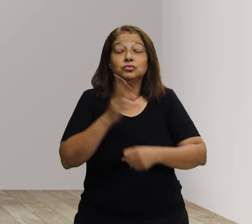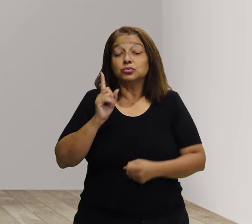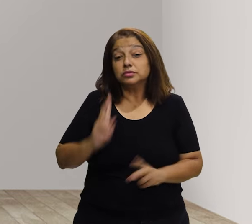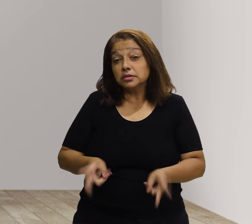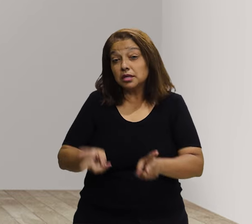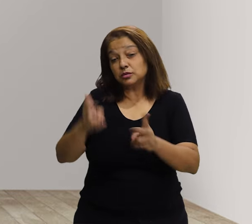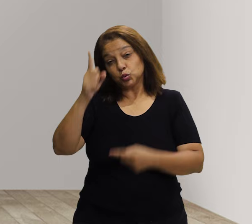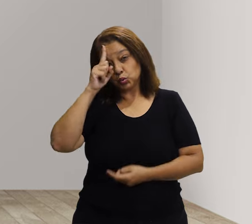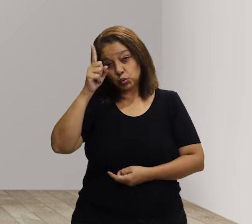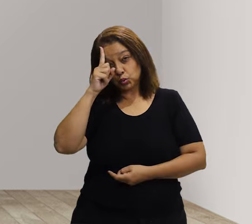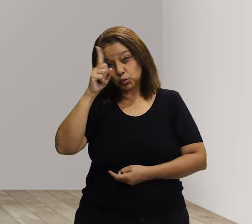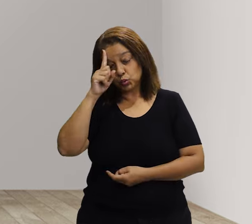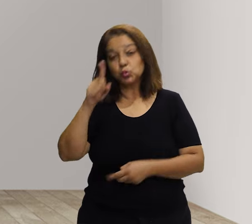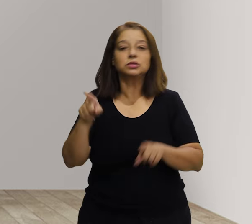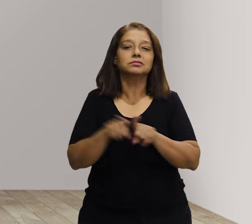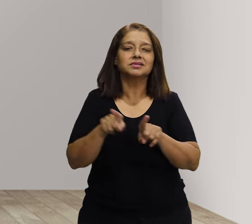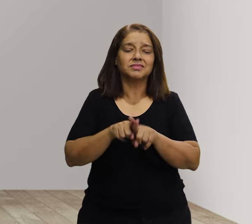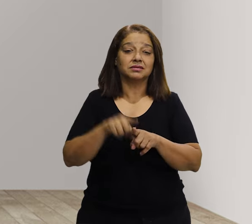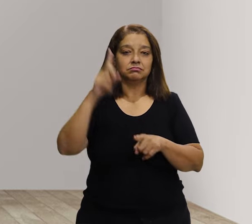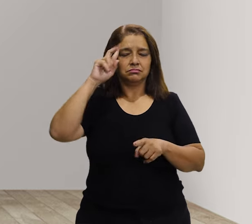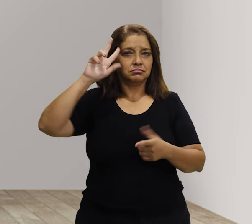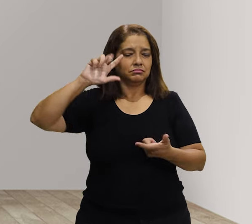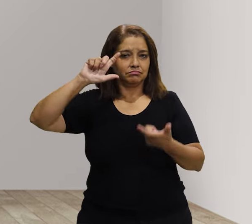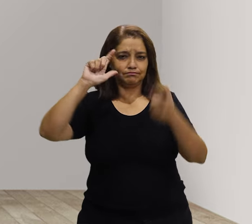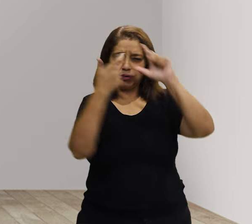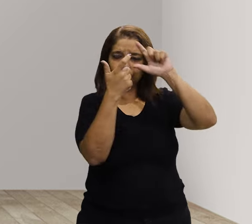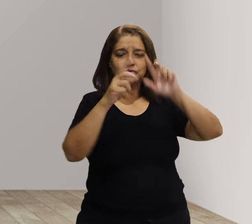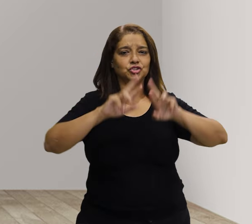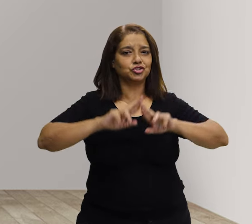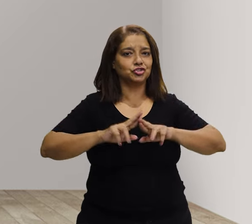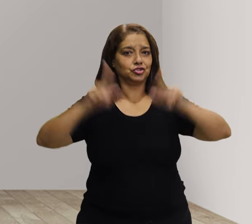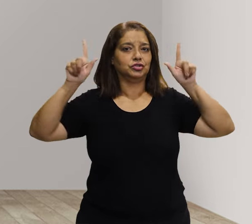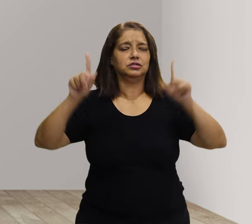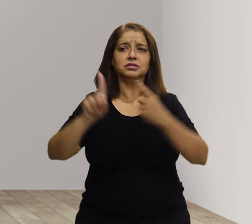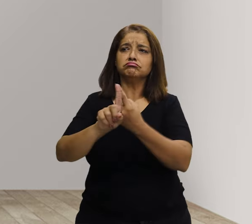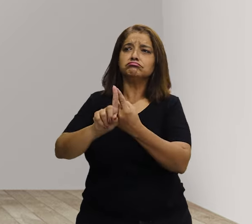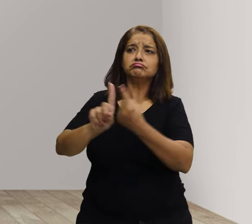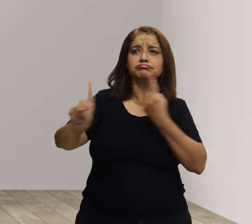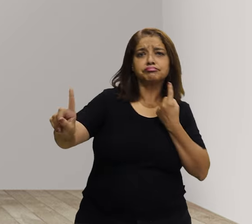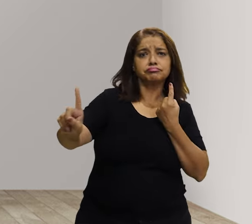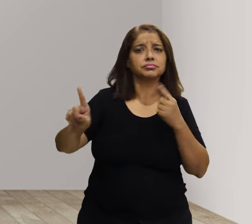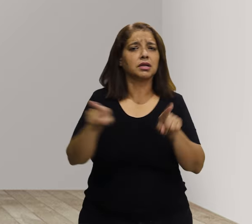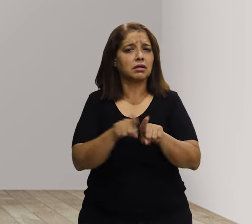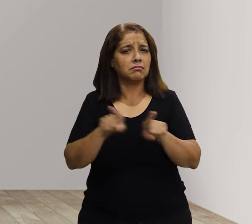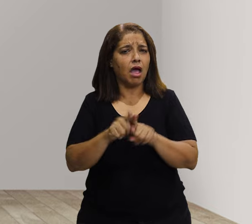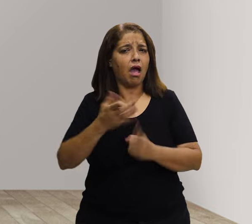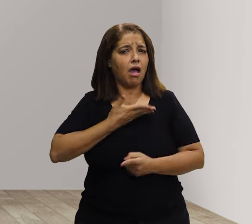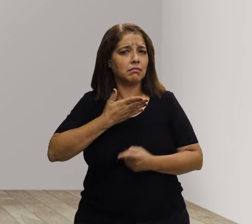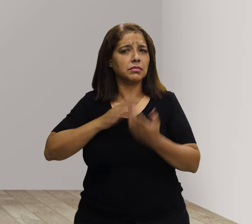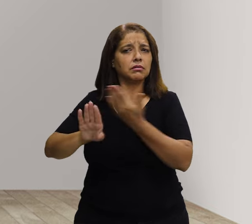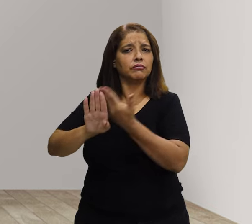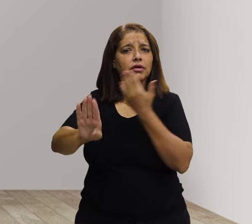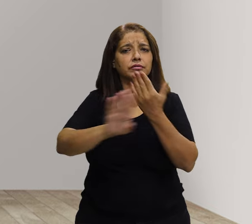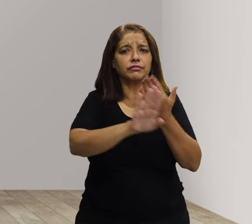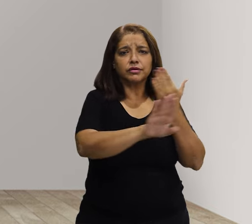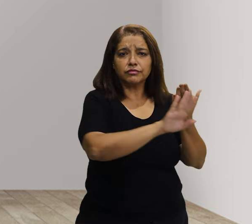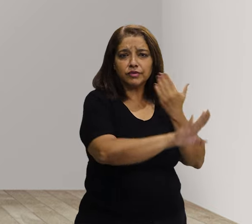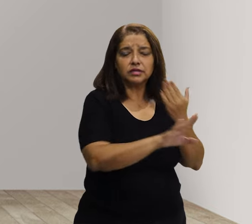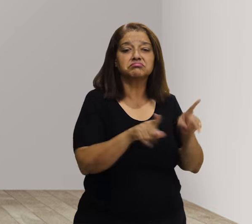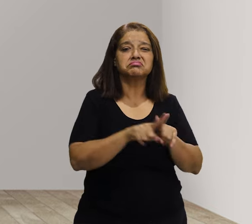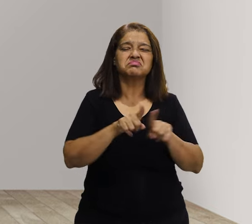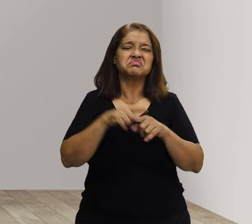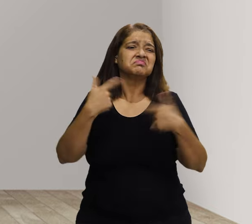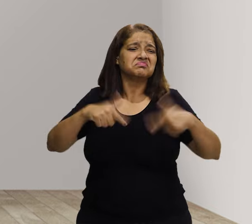despersonalização é quando há um distanciamento afetivo. A desmotivação e desinteresse pelo trabalho. A